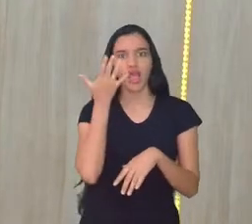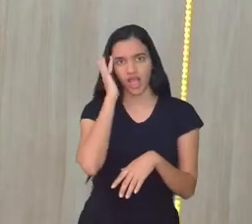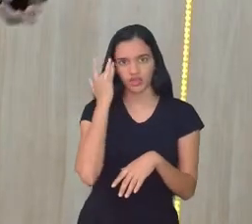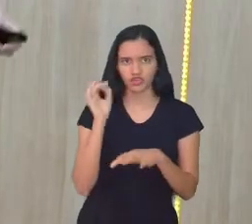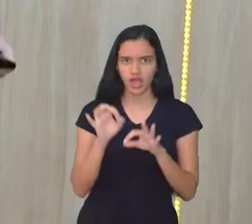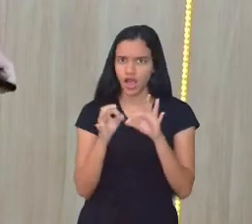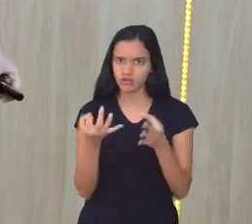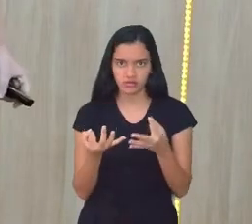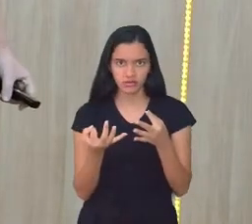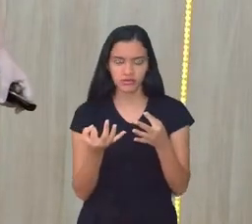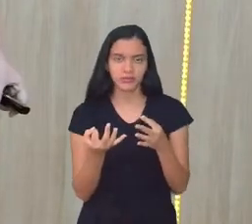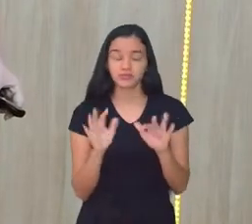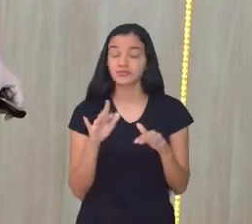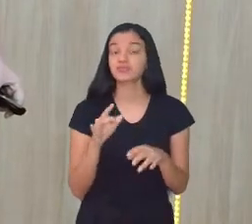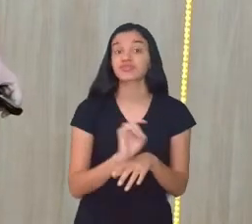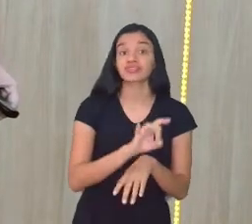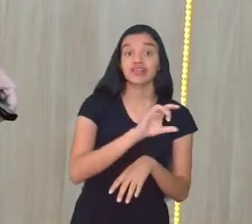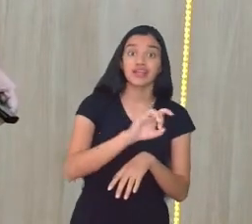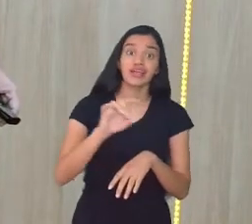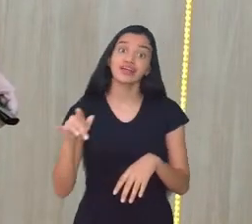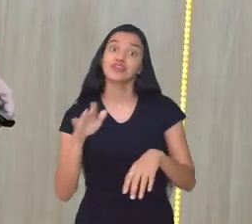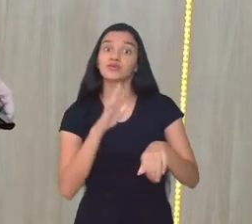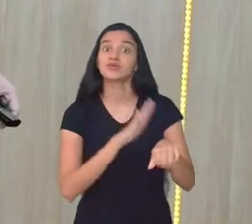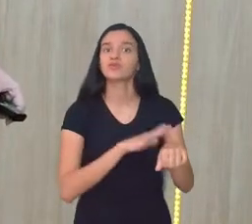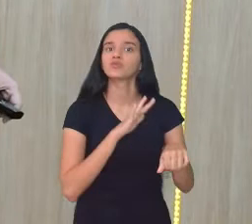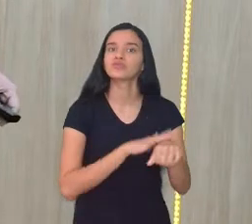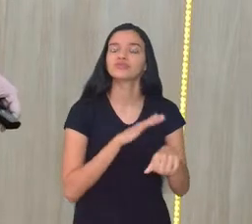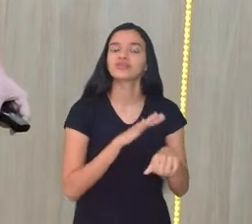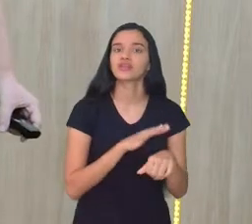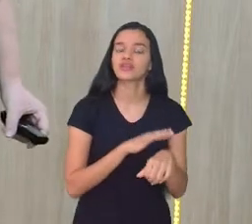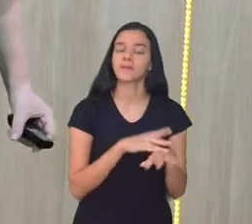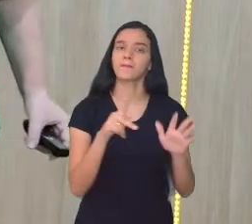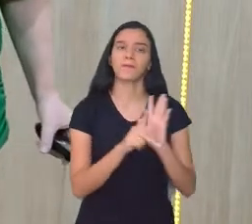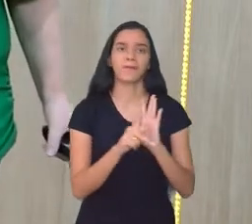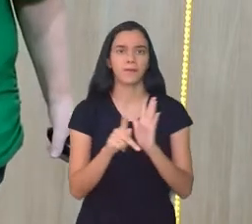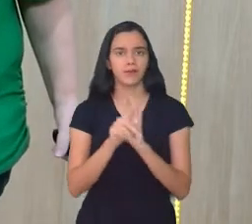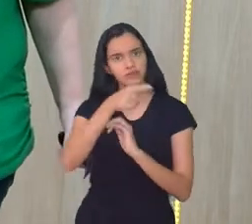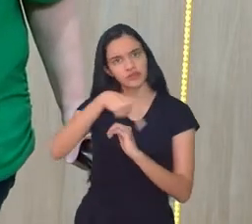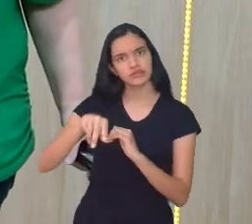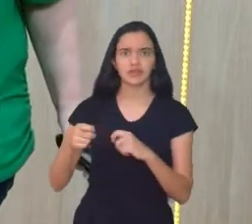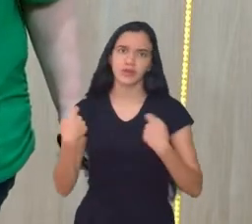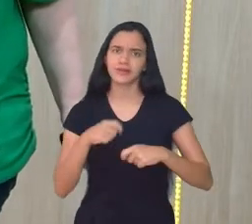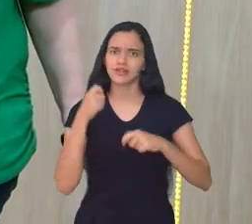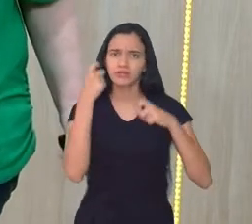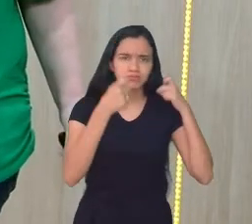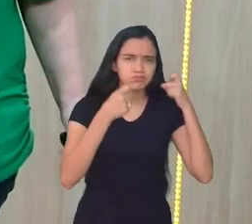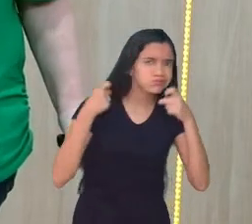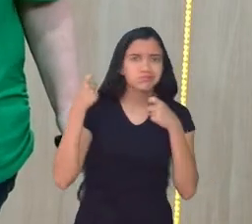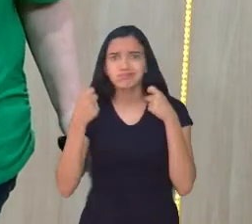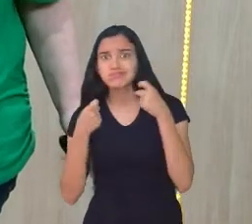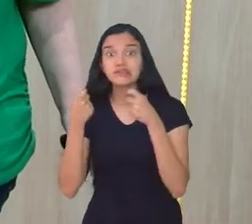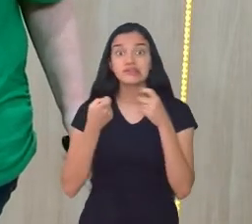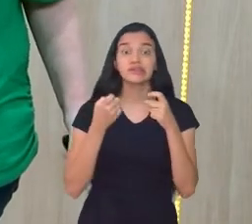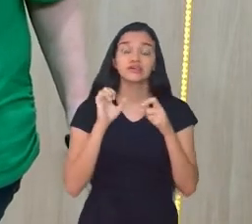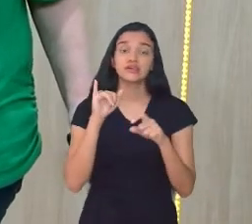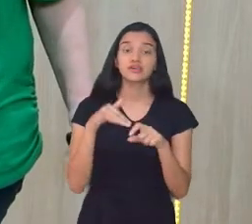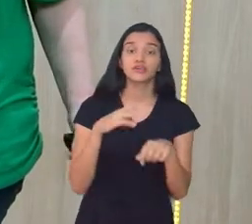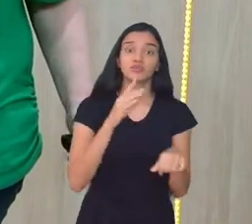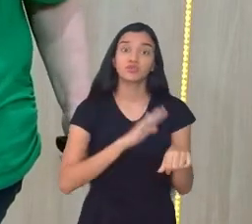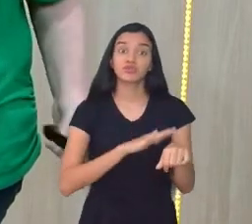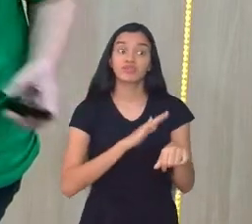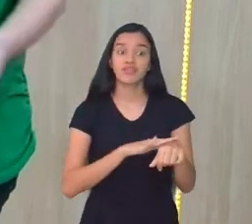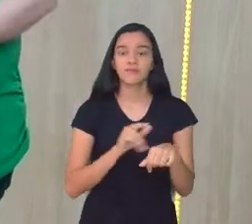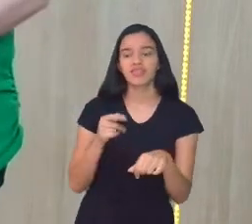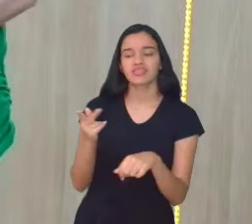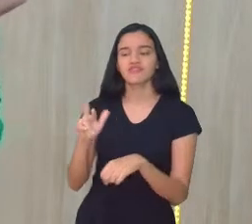no mesmo tempo? Não, cada um tem o seu ritmo. E você não precisa se preocupar se o seu ritmo é diferente